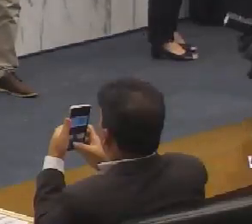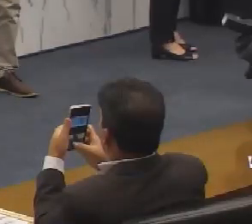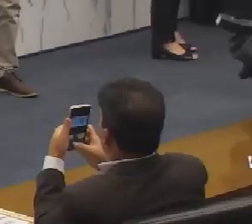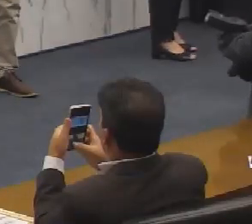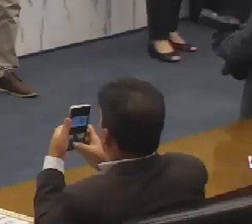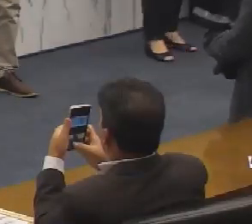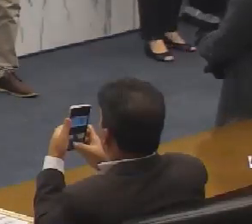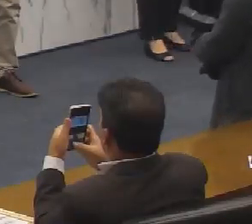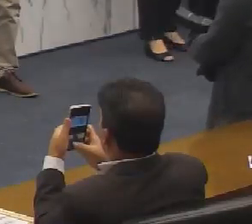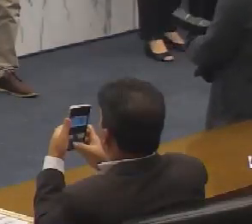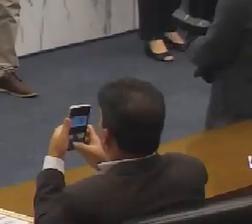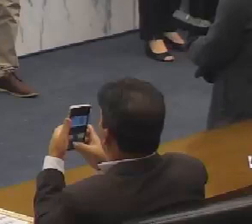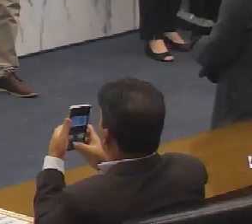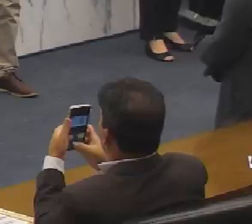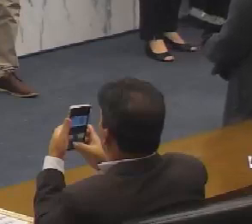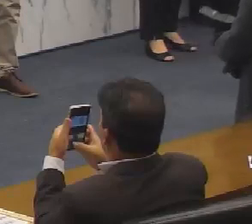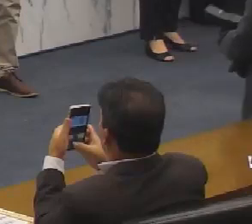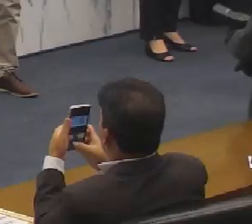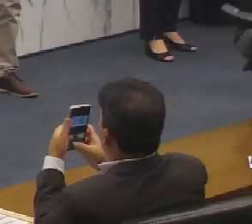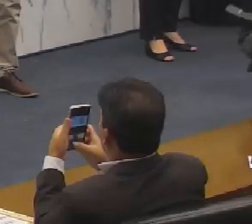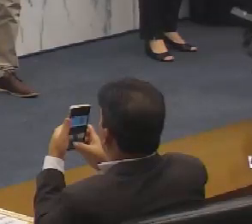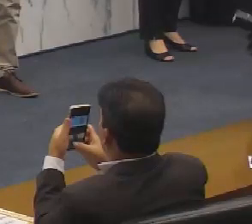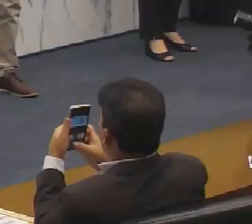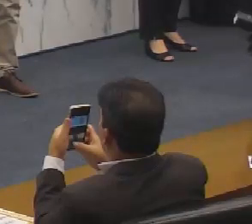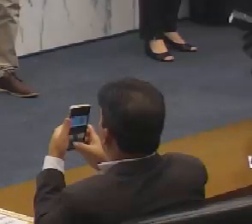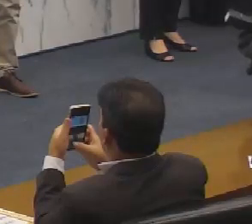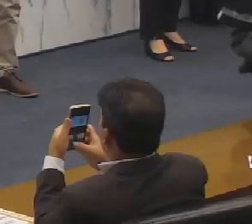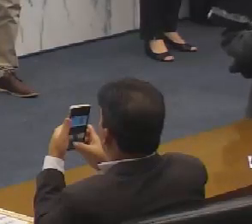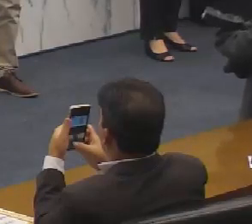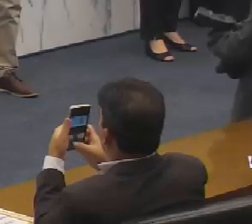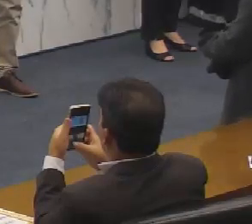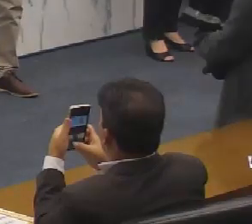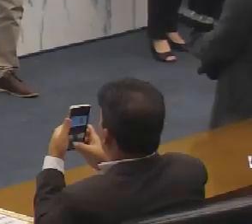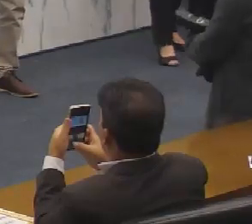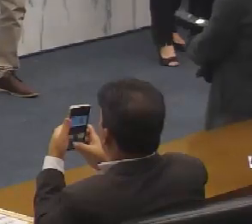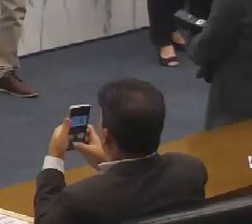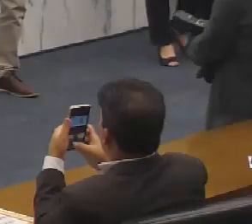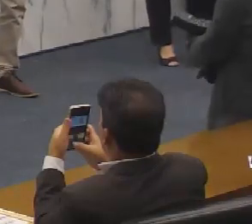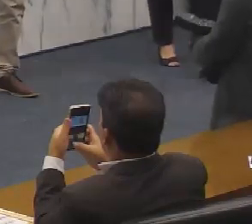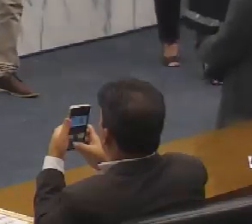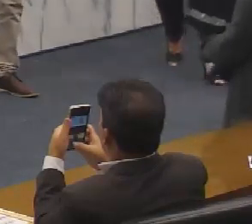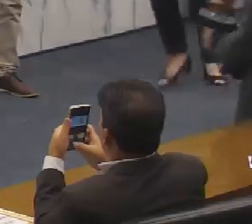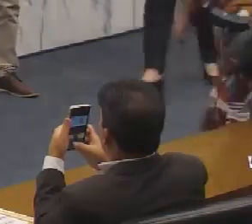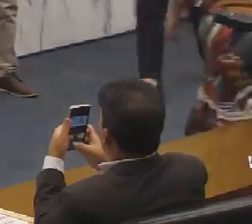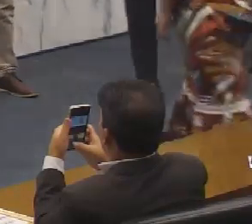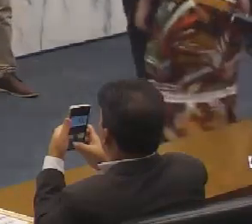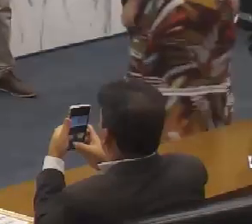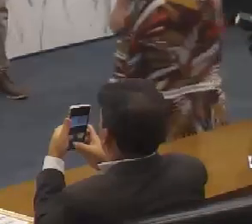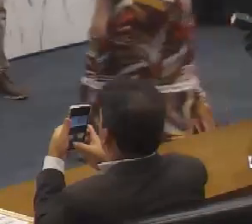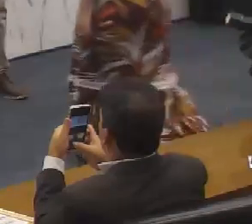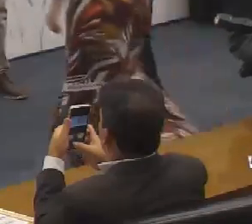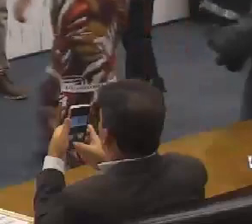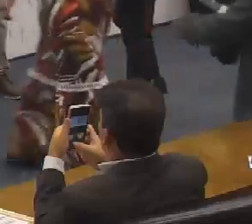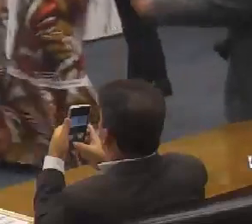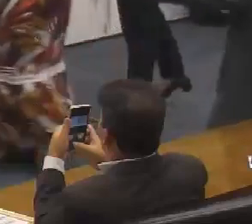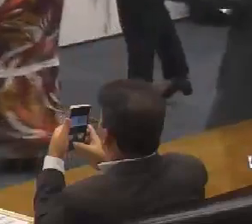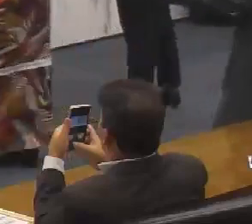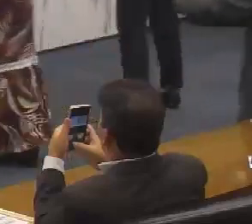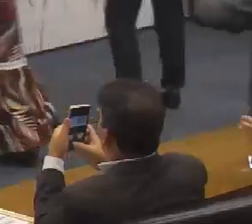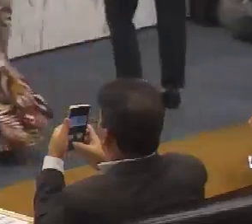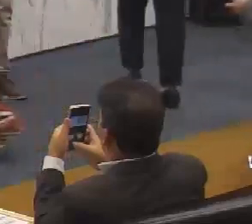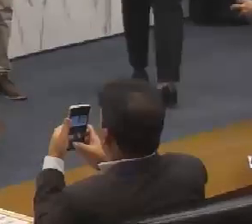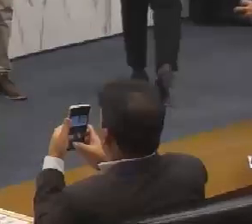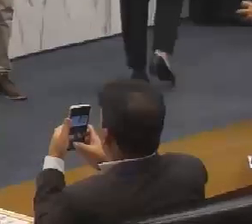Não é sobre tudo que o seu dinheiro é capaz de comprar, e sim sobre cada momento sorriso a